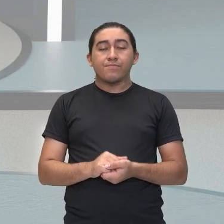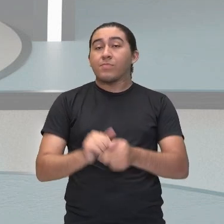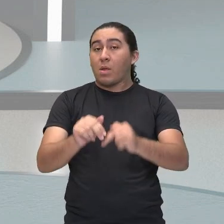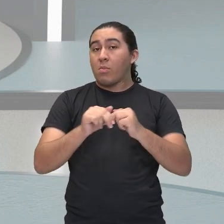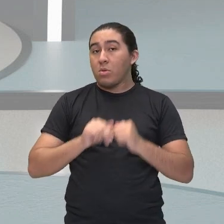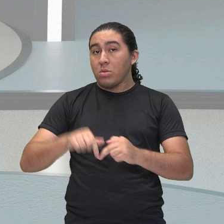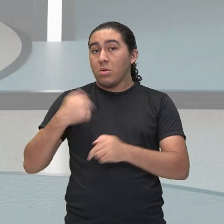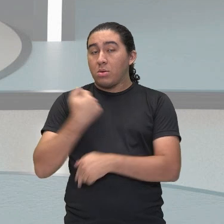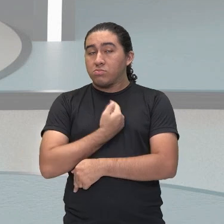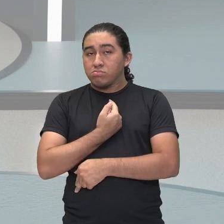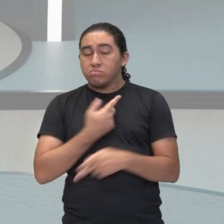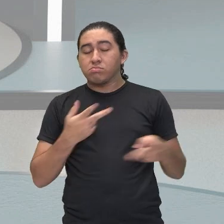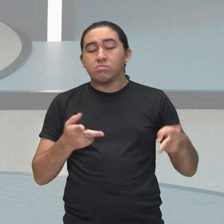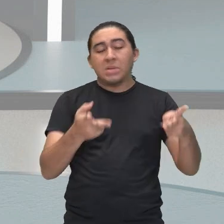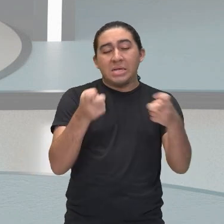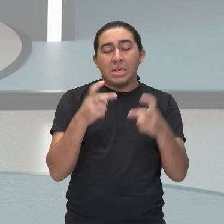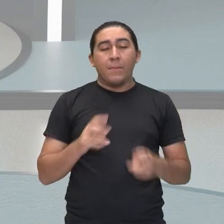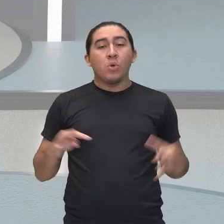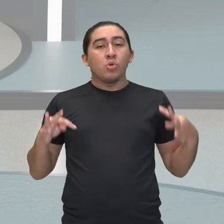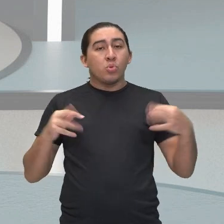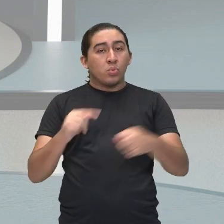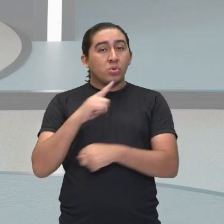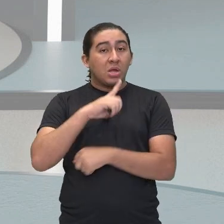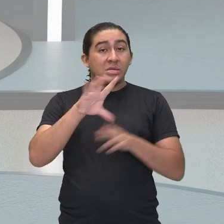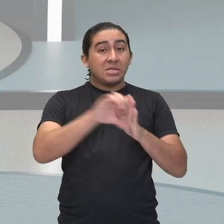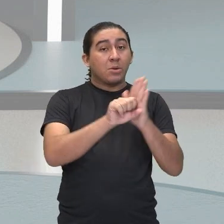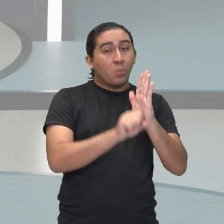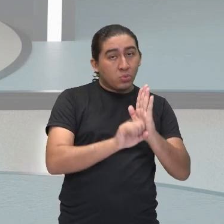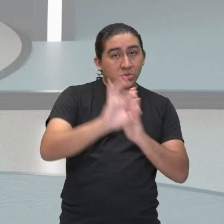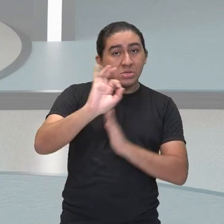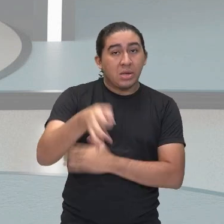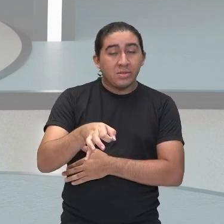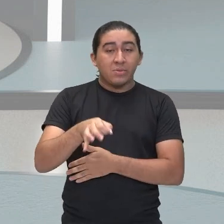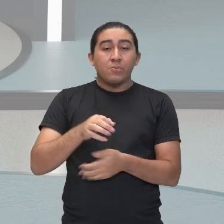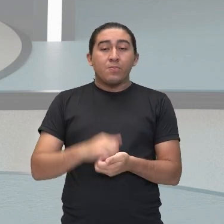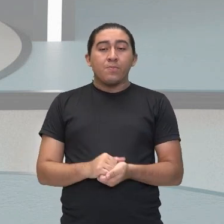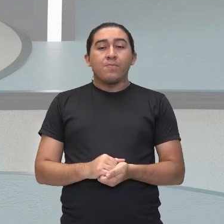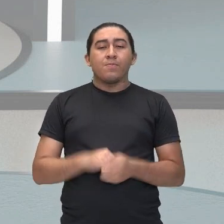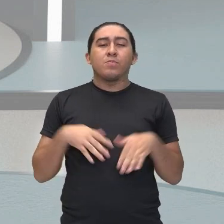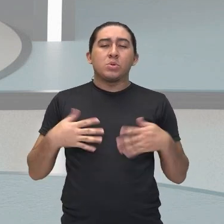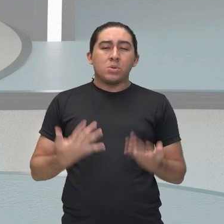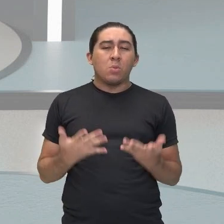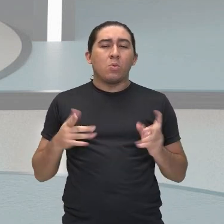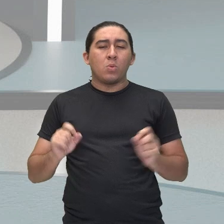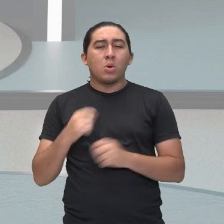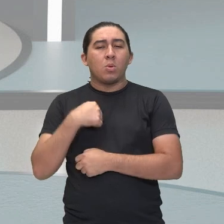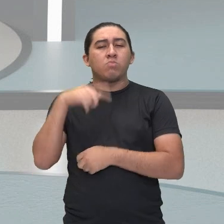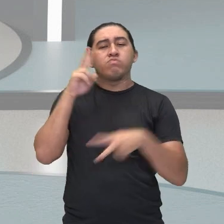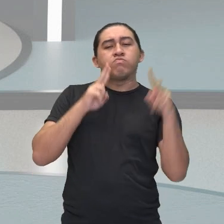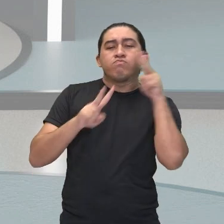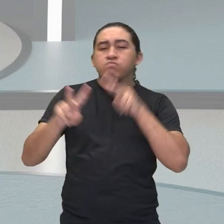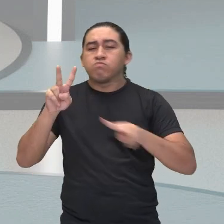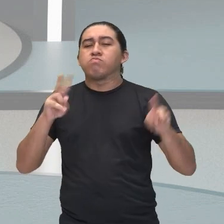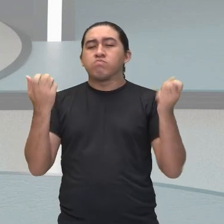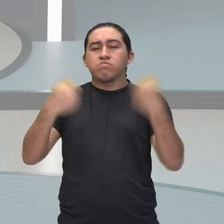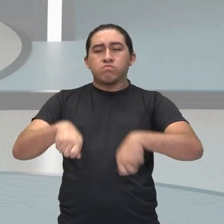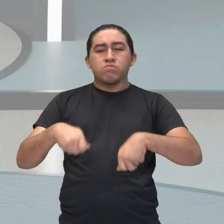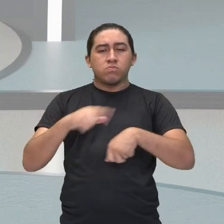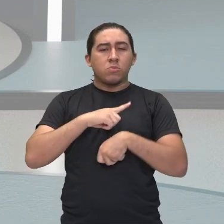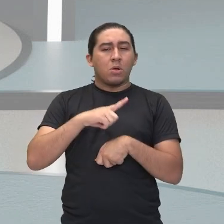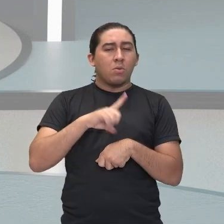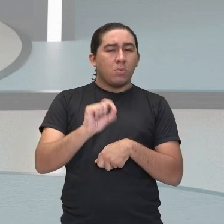tudo passa por símbolos. Então, aquilo que eu enxergo como